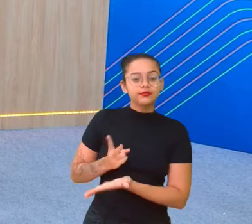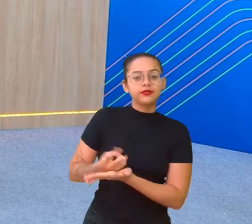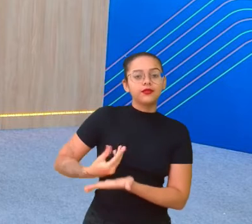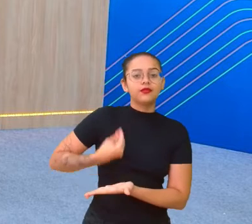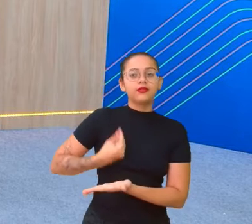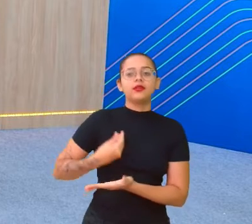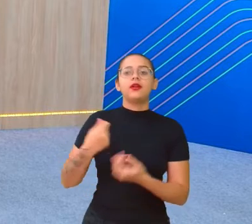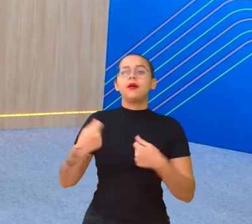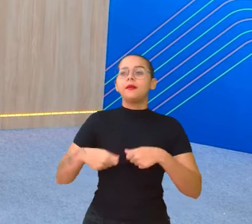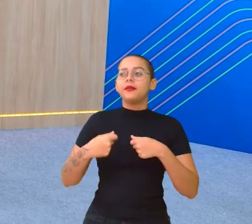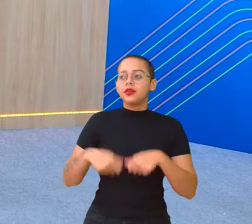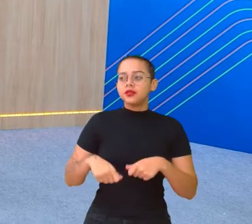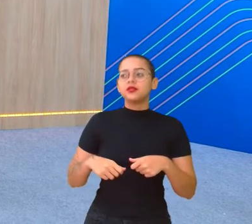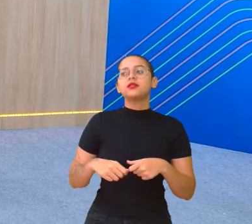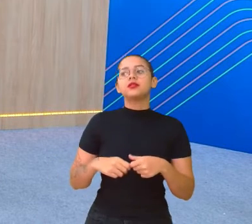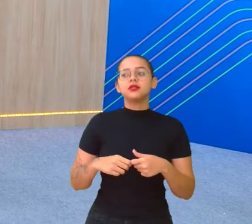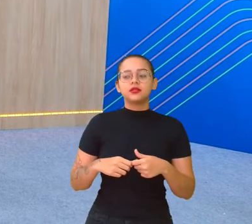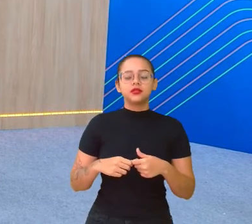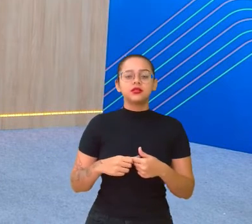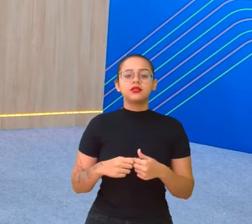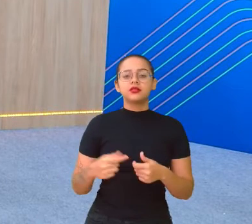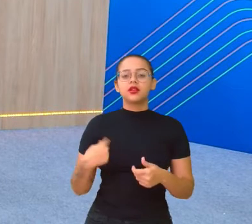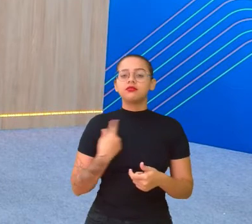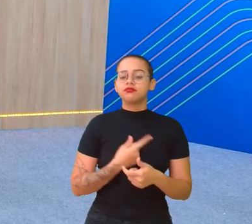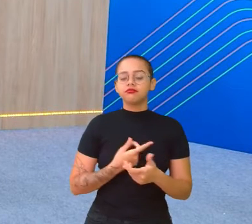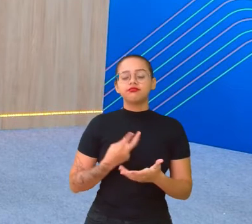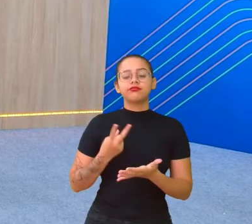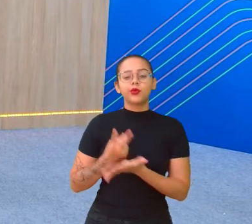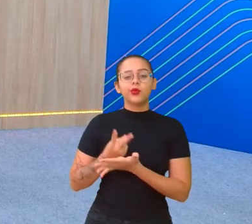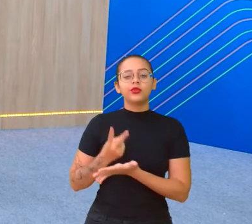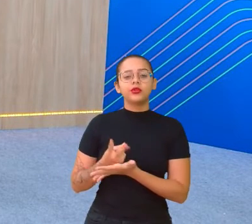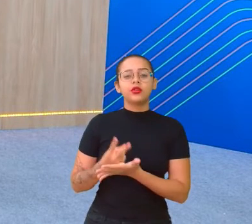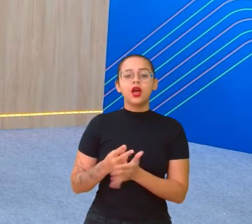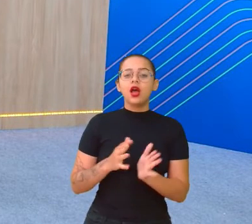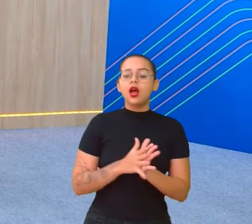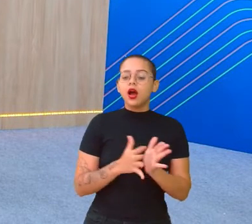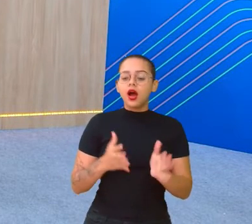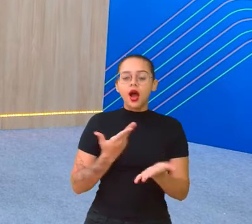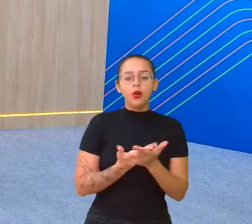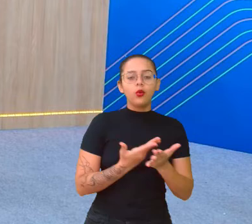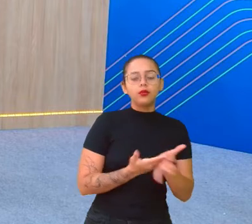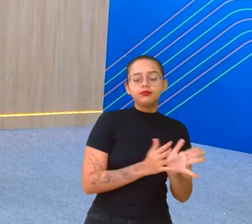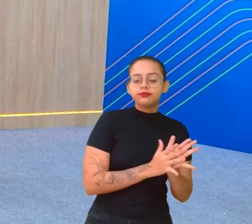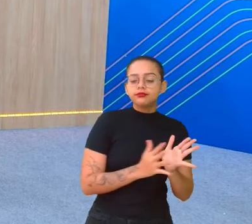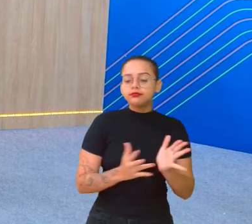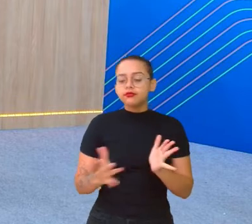gente tem que estar integrando tudo isso que faz parte do nosso ser. Ao longo da nossa aula, a gente